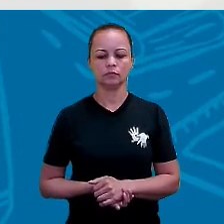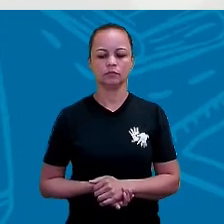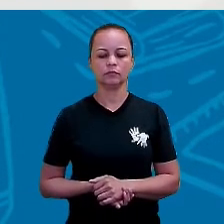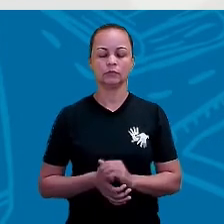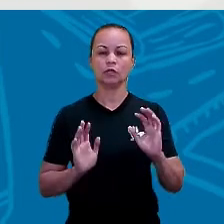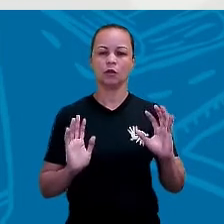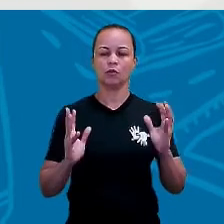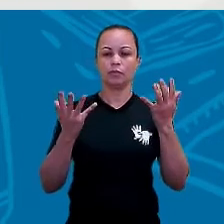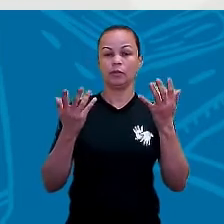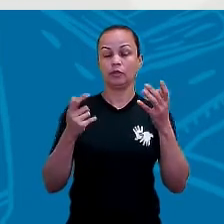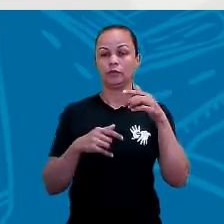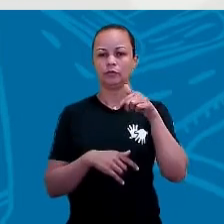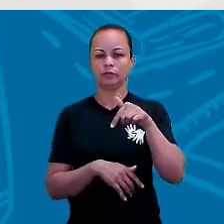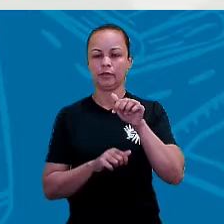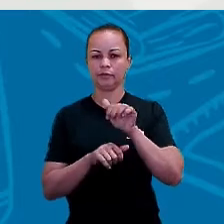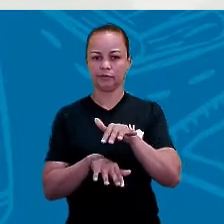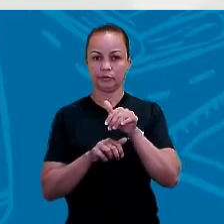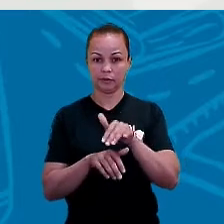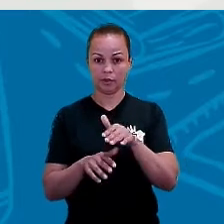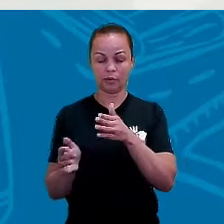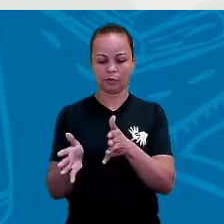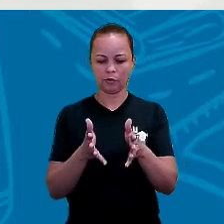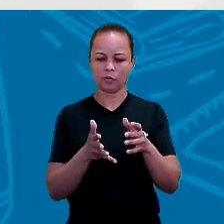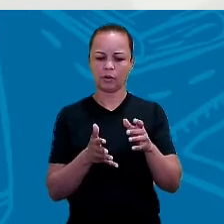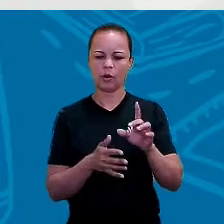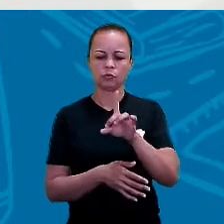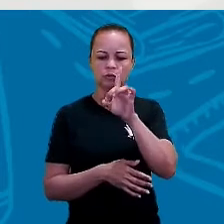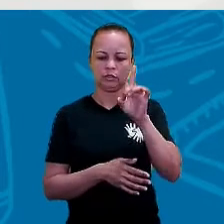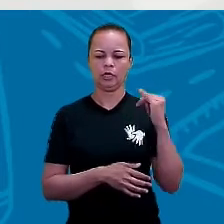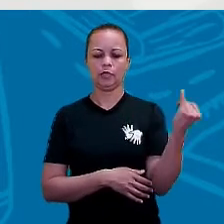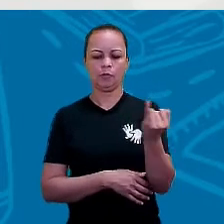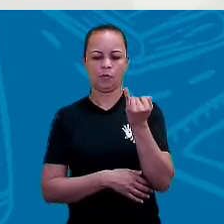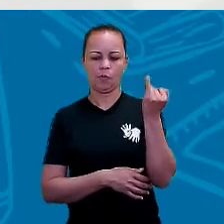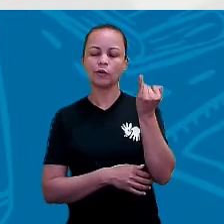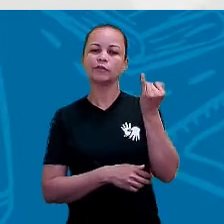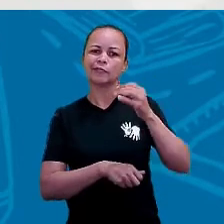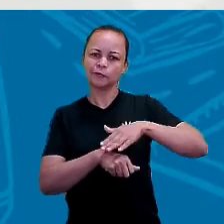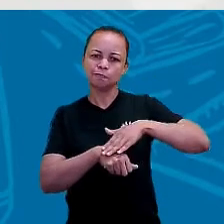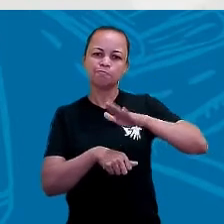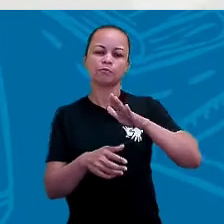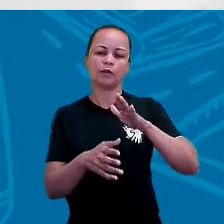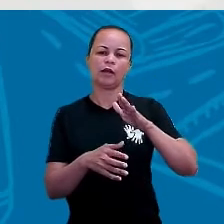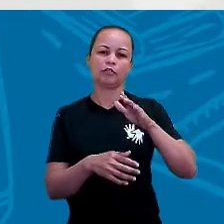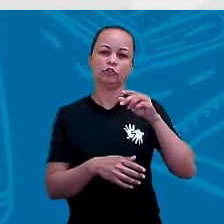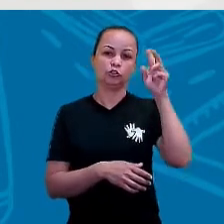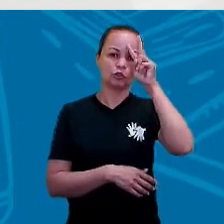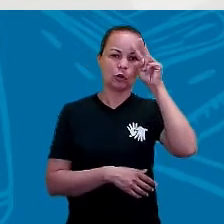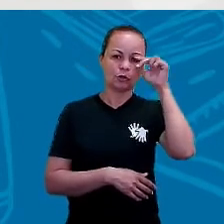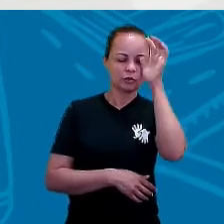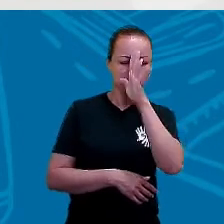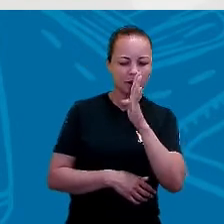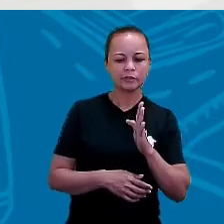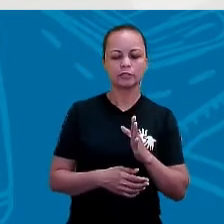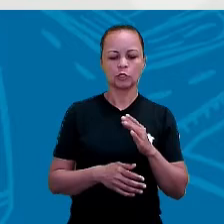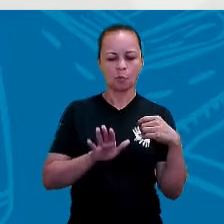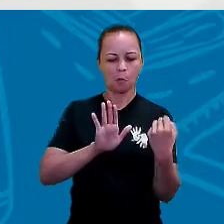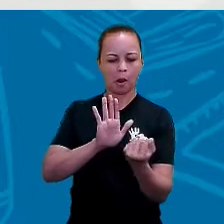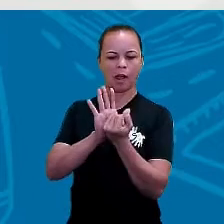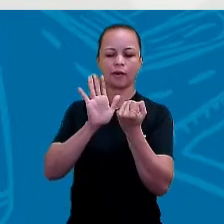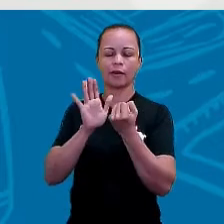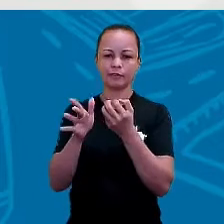Comemorações de 7 de setembro. O 7 de setembro é um dia muito importante para a história do Brasil, pois é considerado um momento marcante